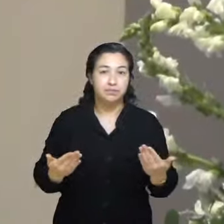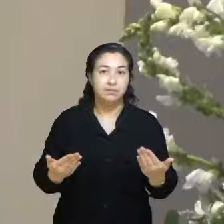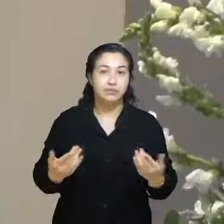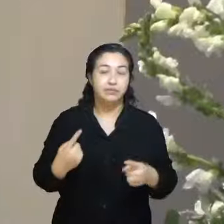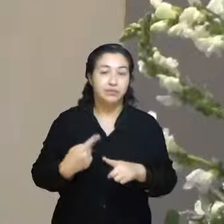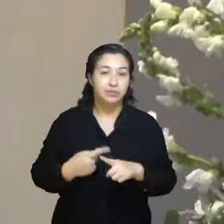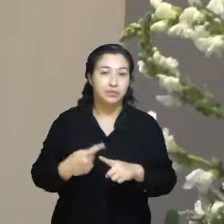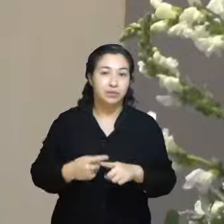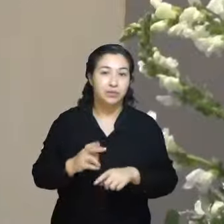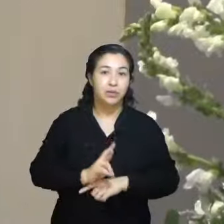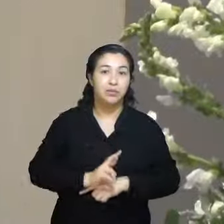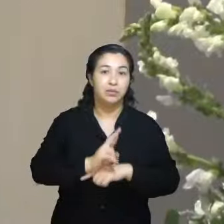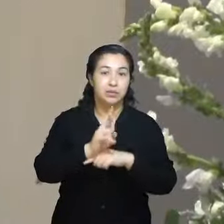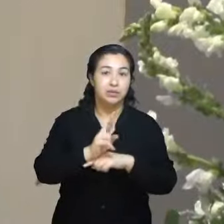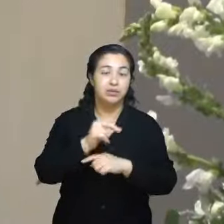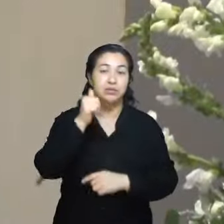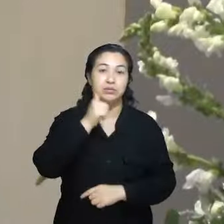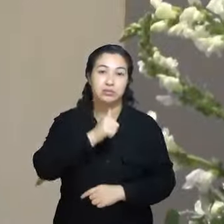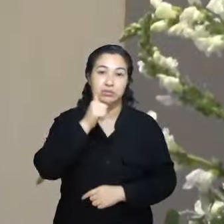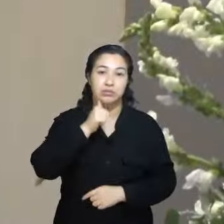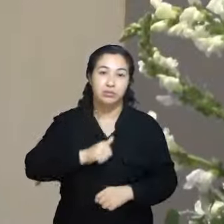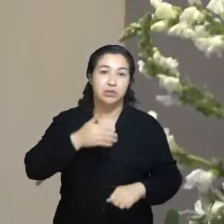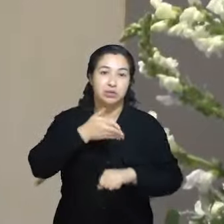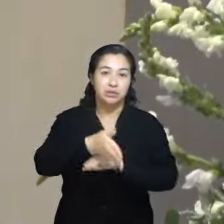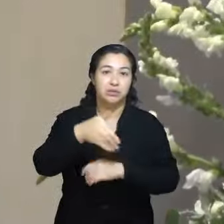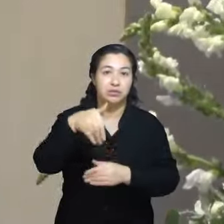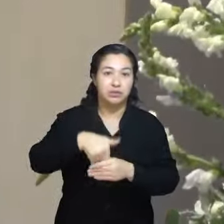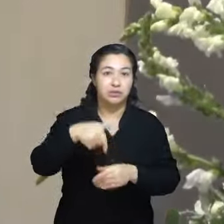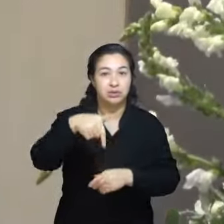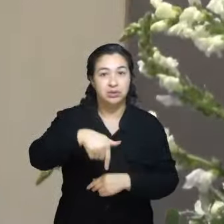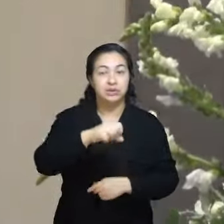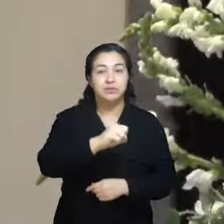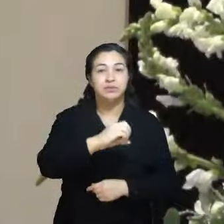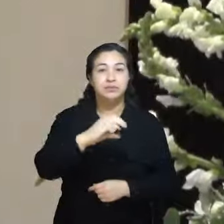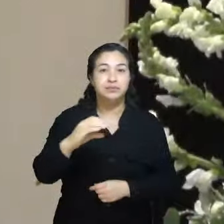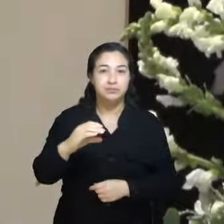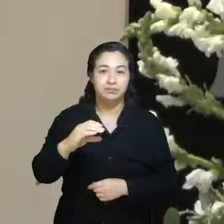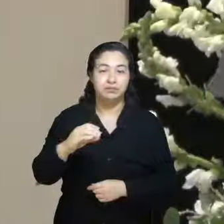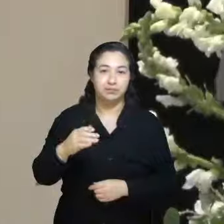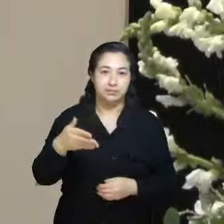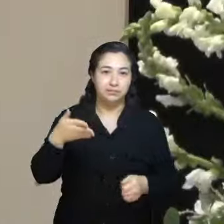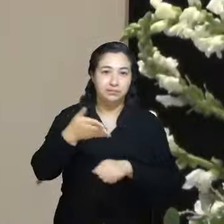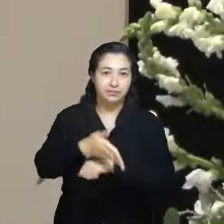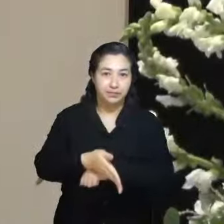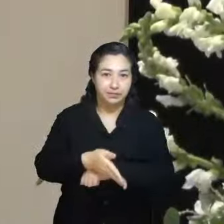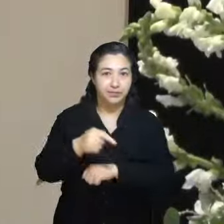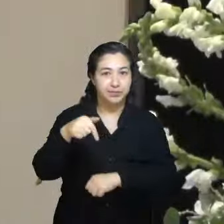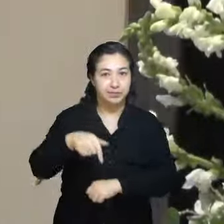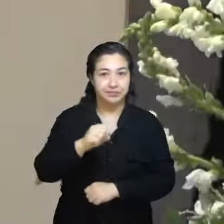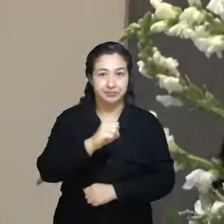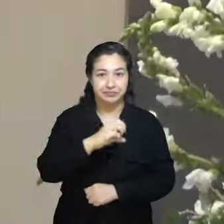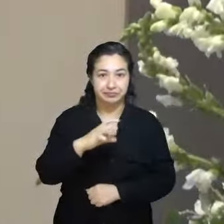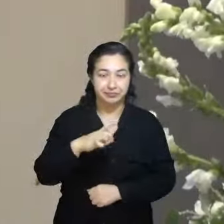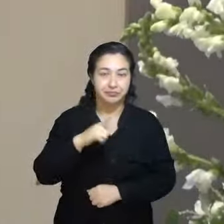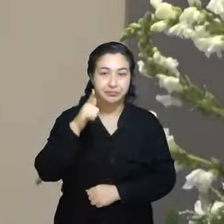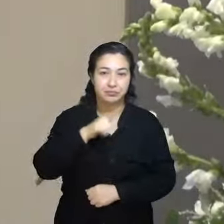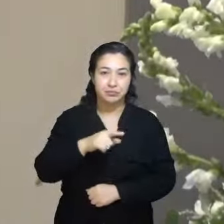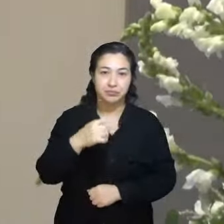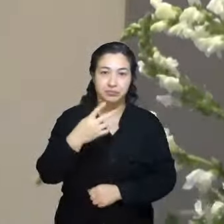representatividade eleitoral feminina em Santa Catarina esse comparecimento feminino também superou alcançou